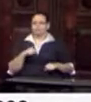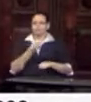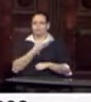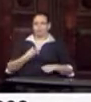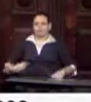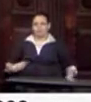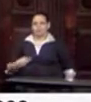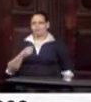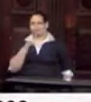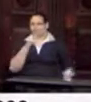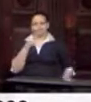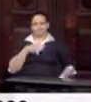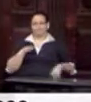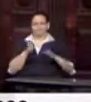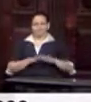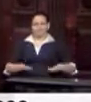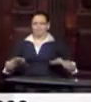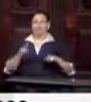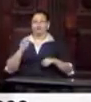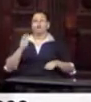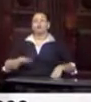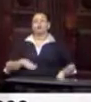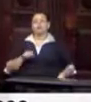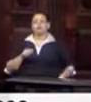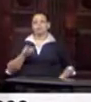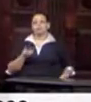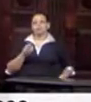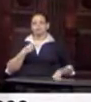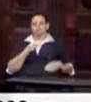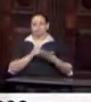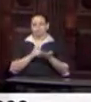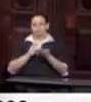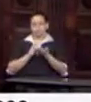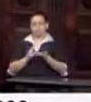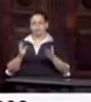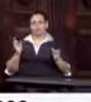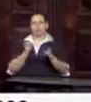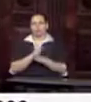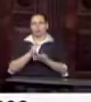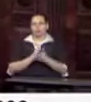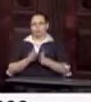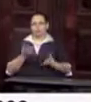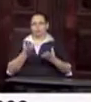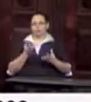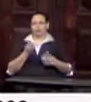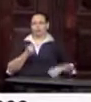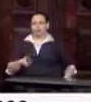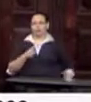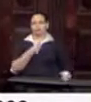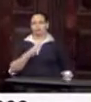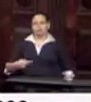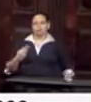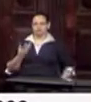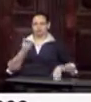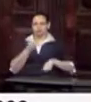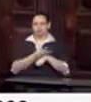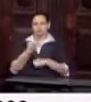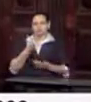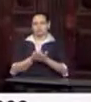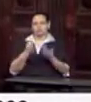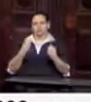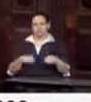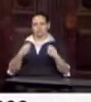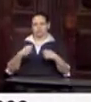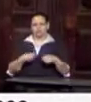governo sem credibilidade, quem é que vai querer adiantar recursos para esse governo? Para concluir, deputado. E nós queremos, senhor presidente, deixar registrado aqui a